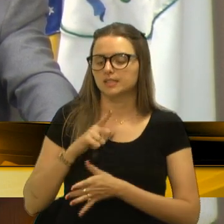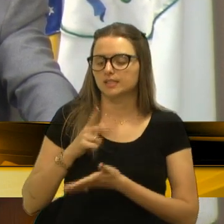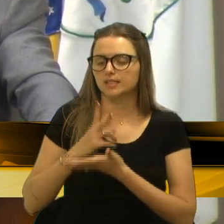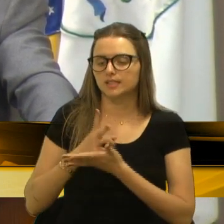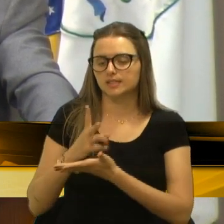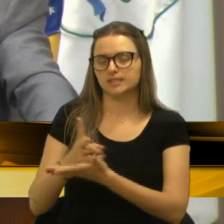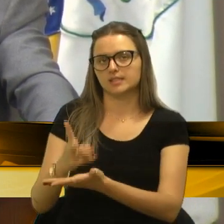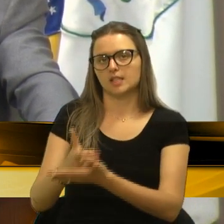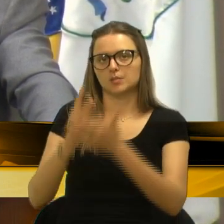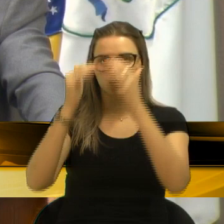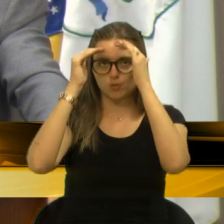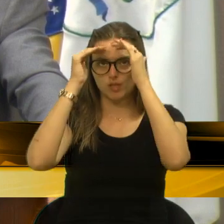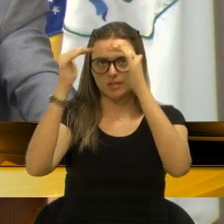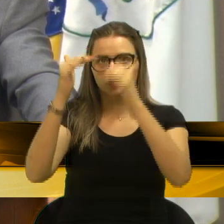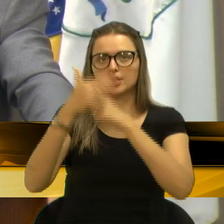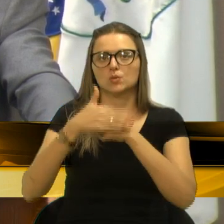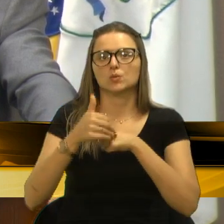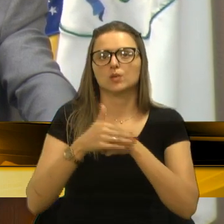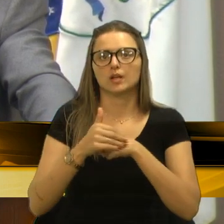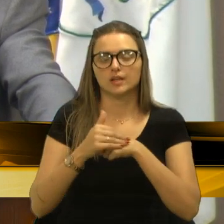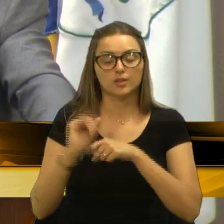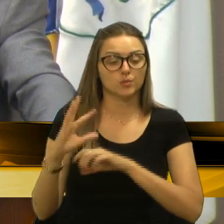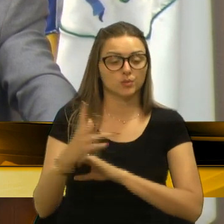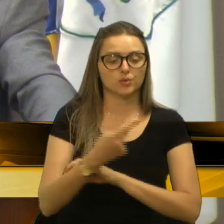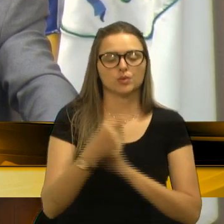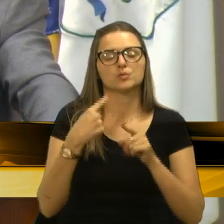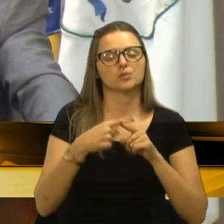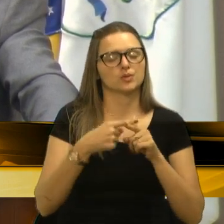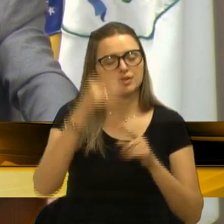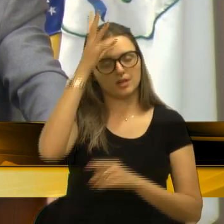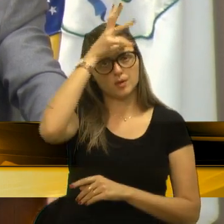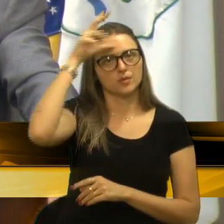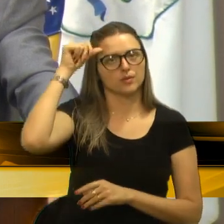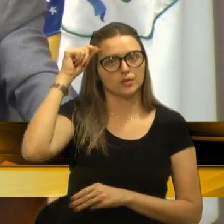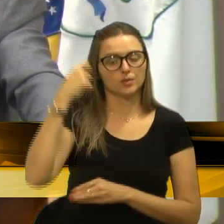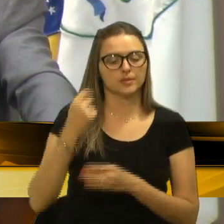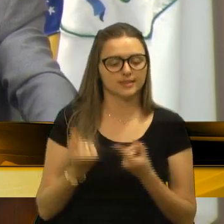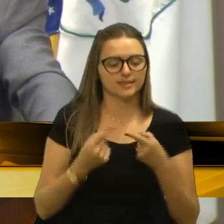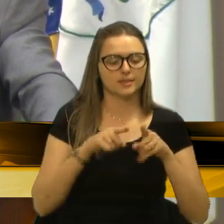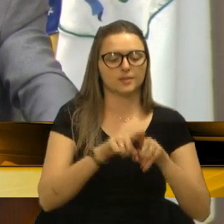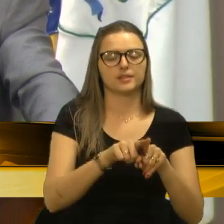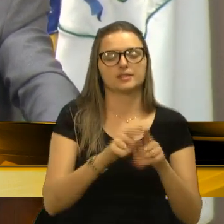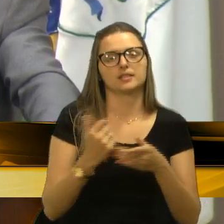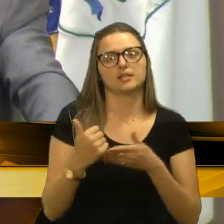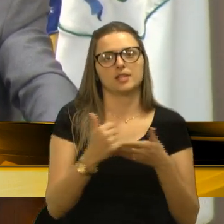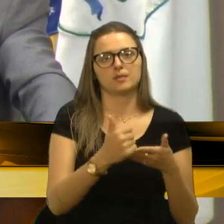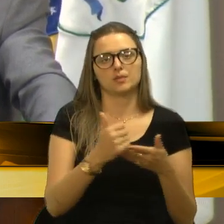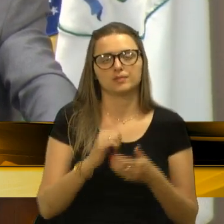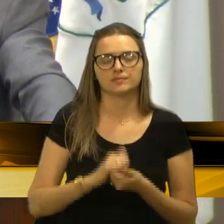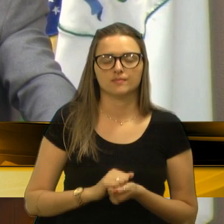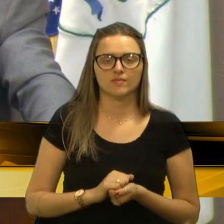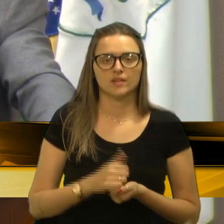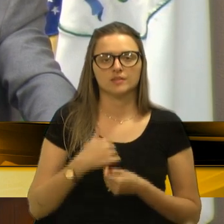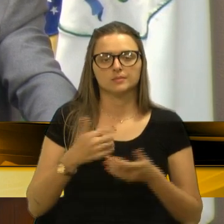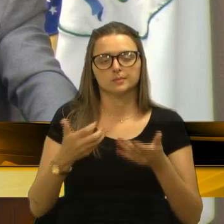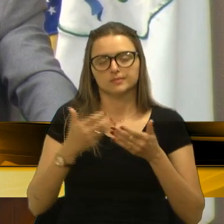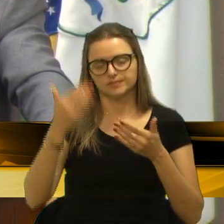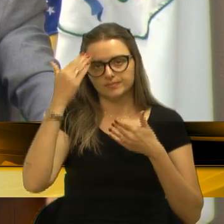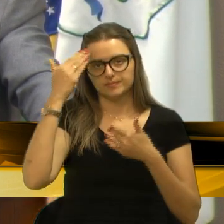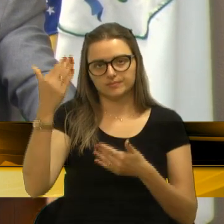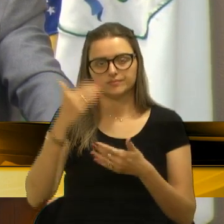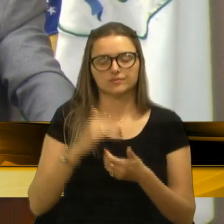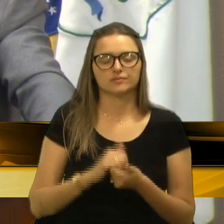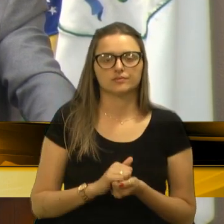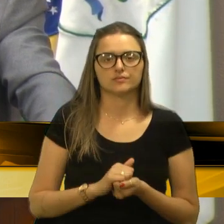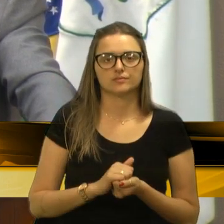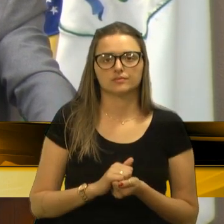um respeito, um carinho muito grande, porque o poder público precisa muito dessa parceria. E eu quero agradecer